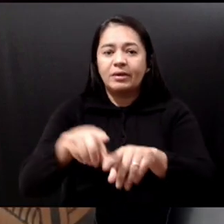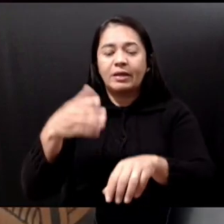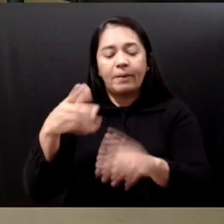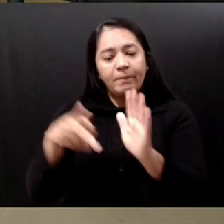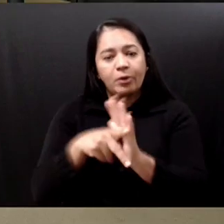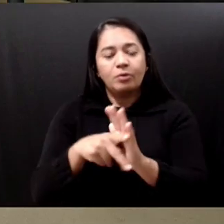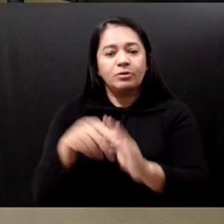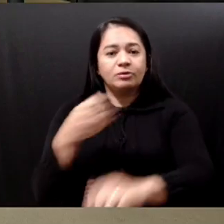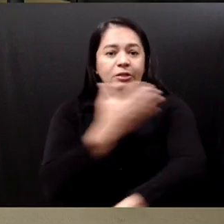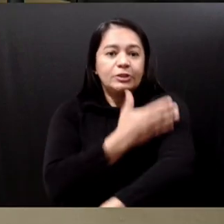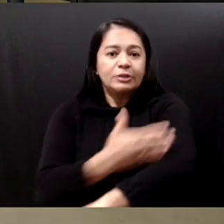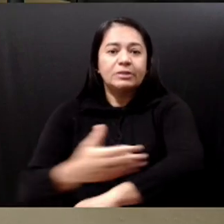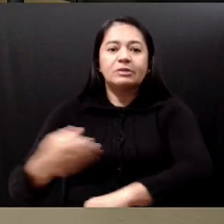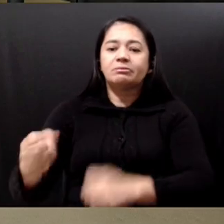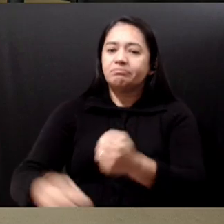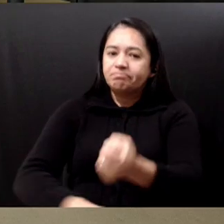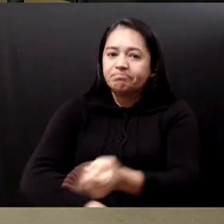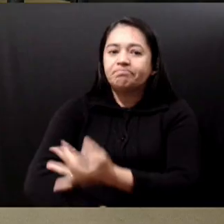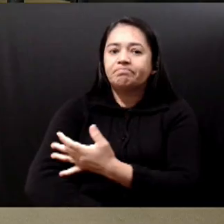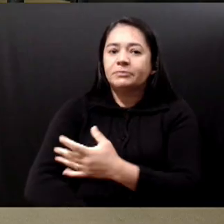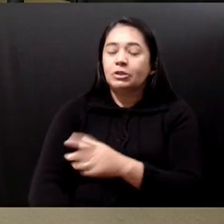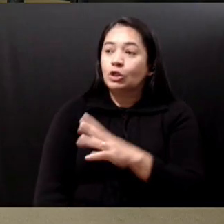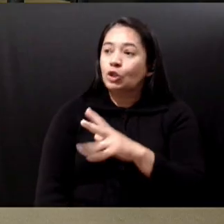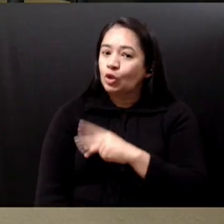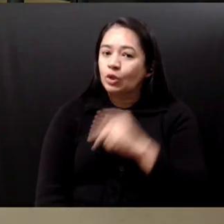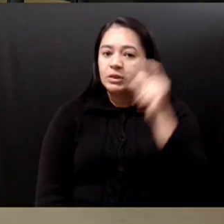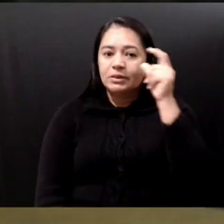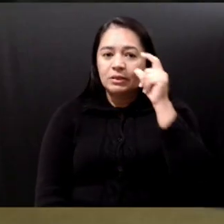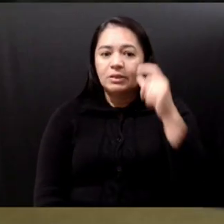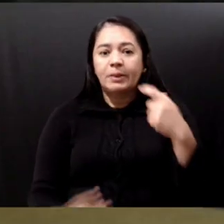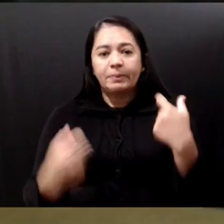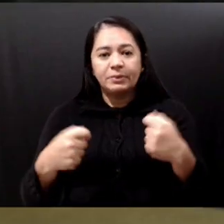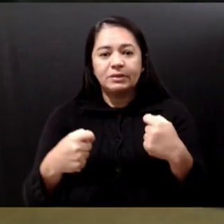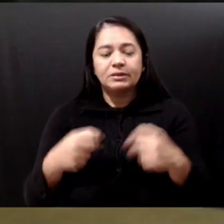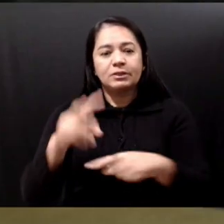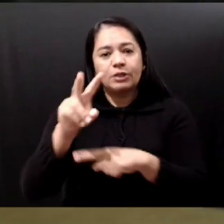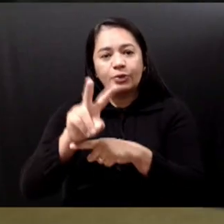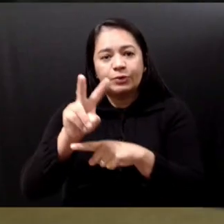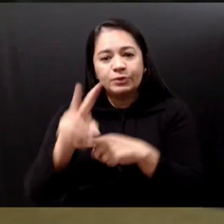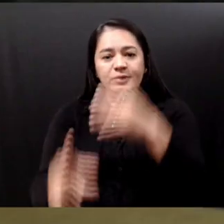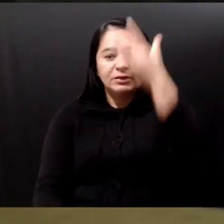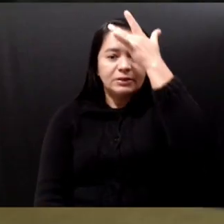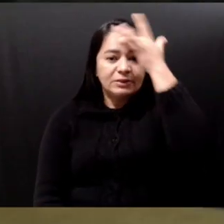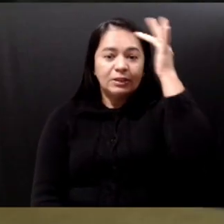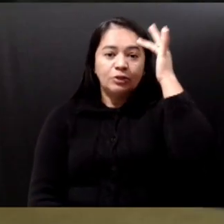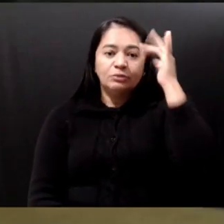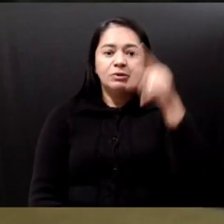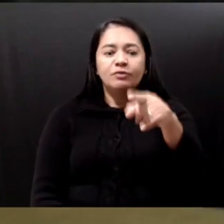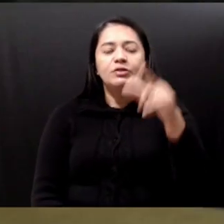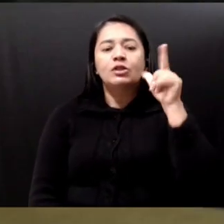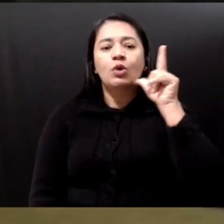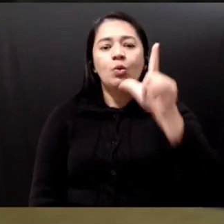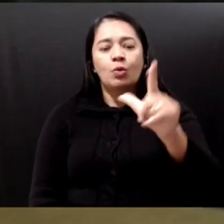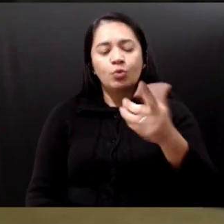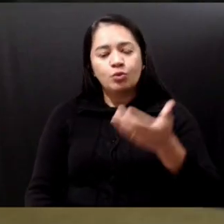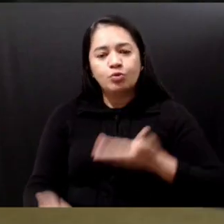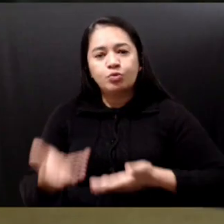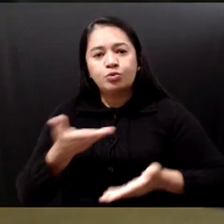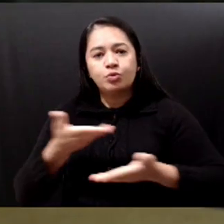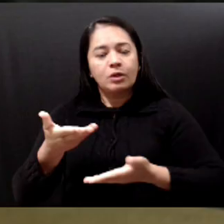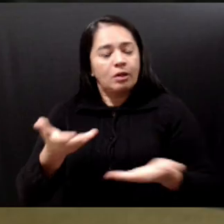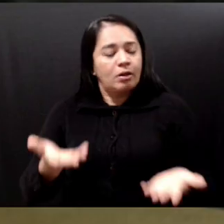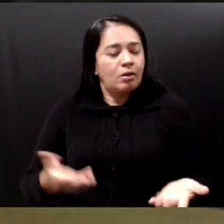aí, interessante, né? A gente precisa cuidar da saúde mental também, para que você consiga lidar com os nãos, né, da vida